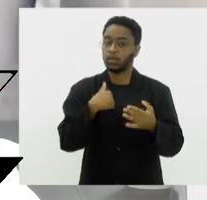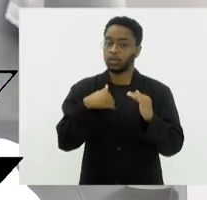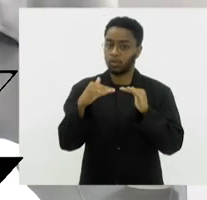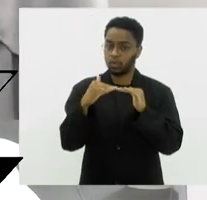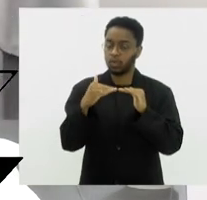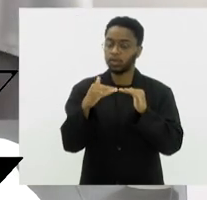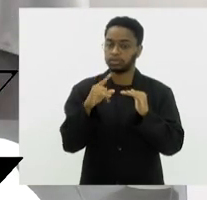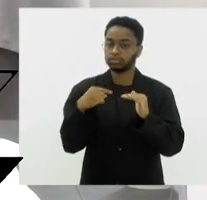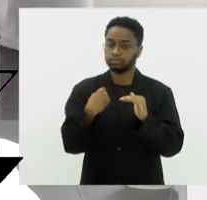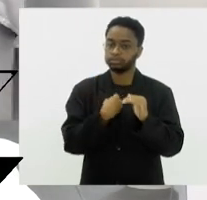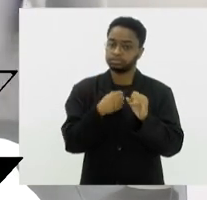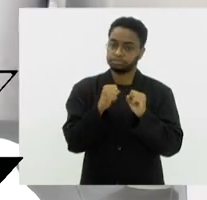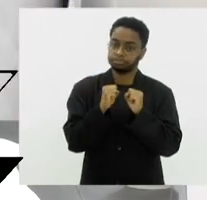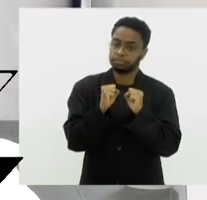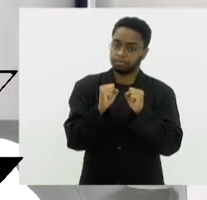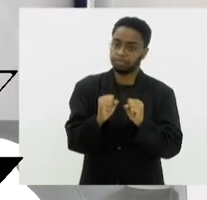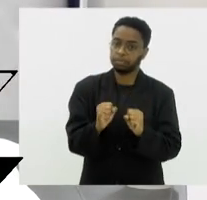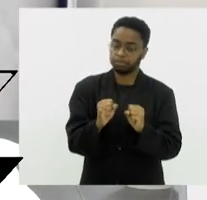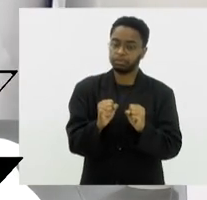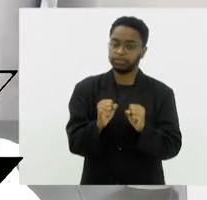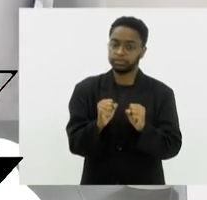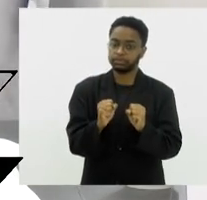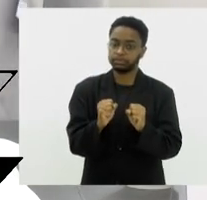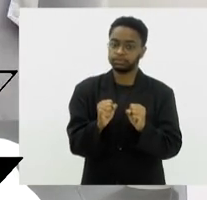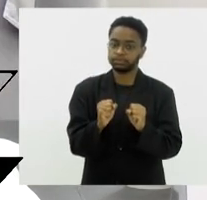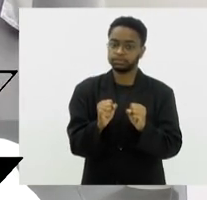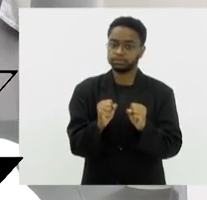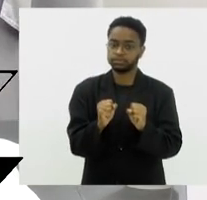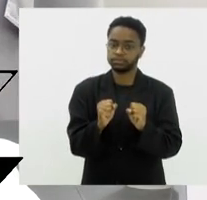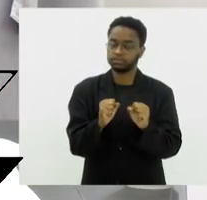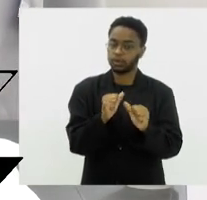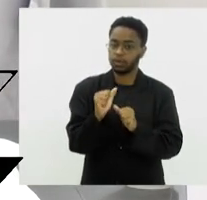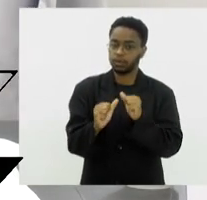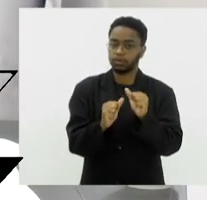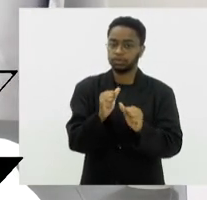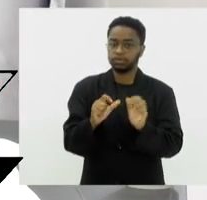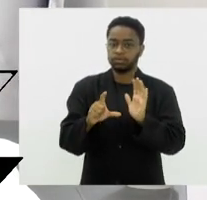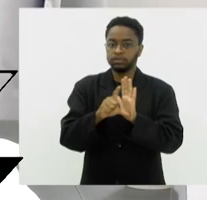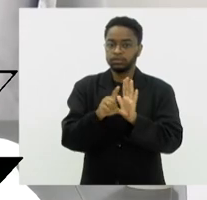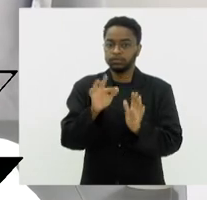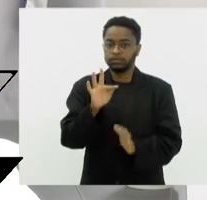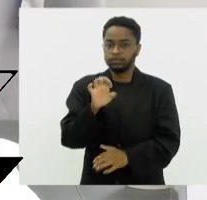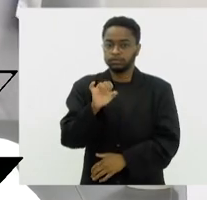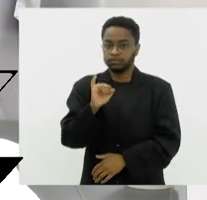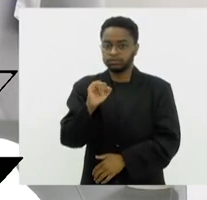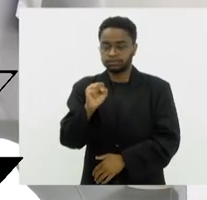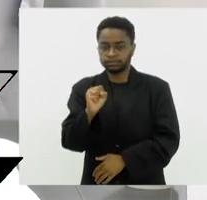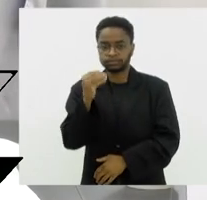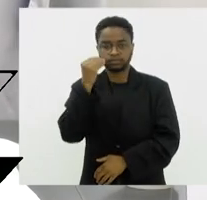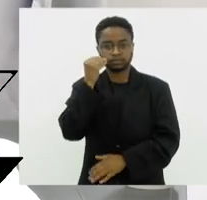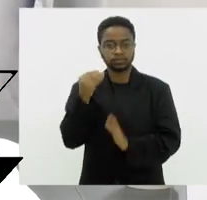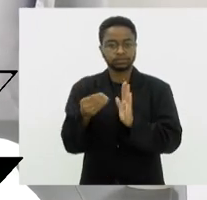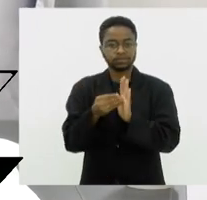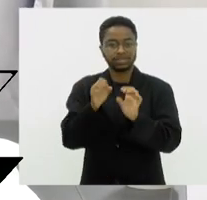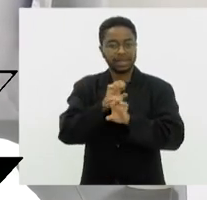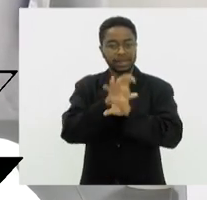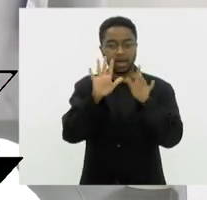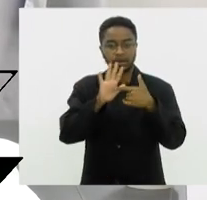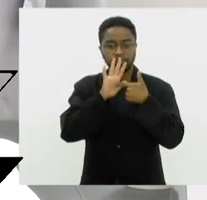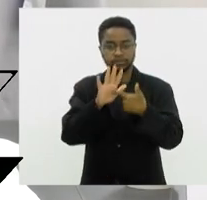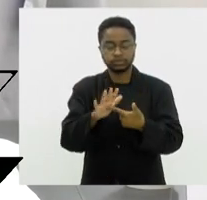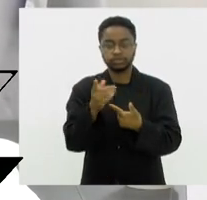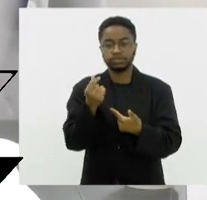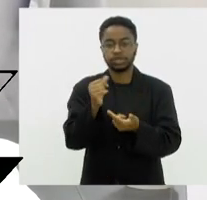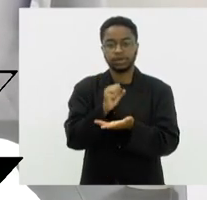gente poderia, eventualmente, até fazer uma modificação na lei do FEIS para botar de forma explícita dizendo que os